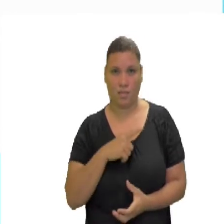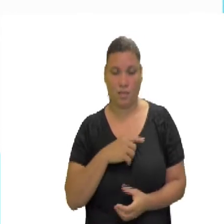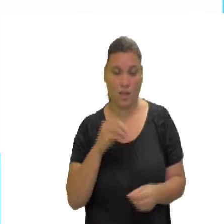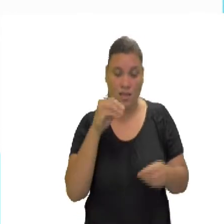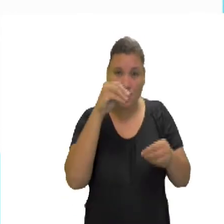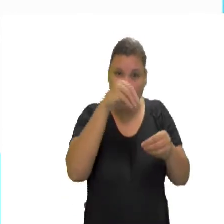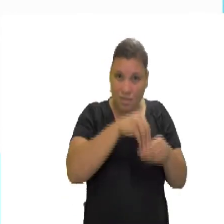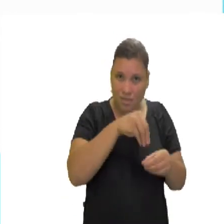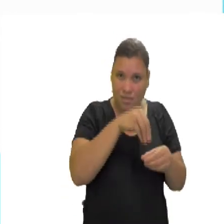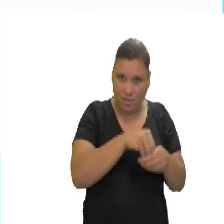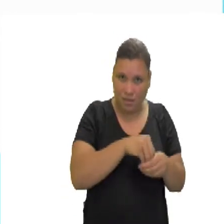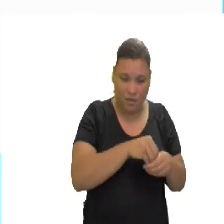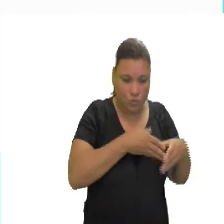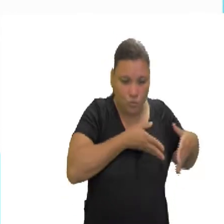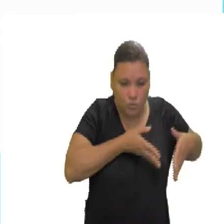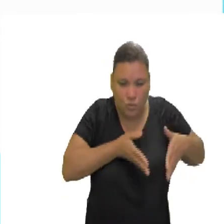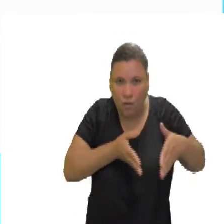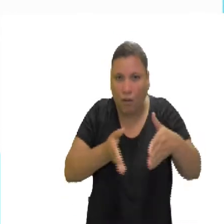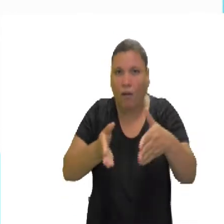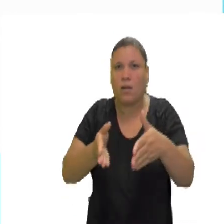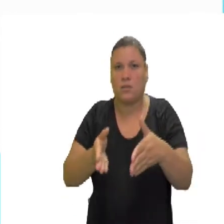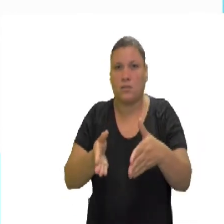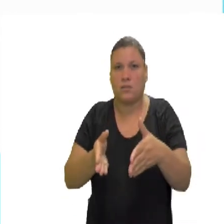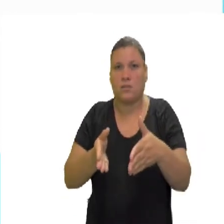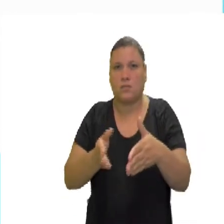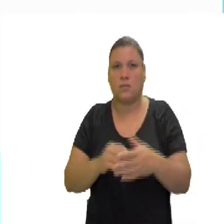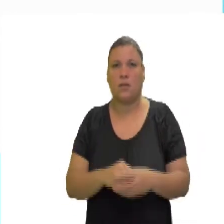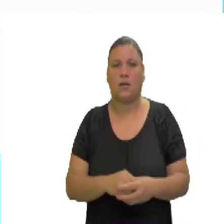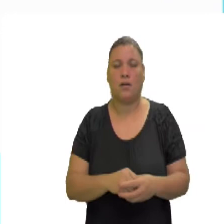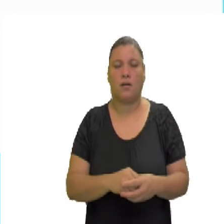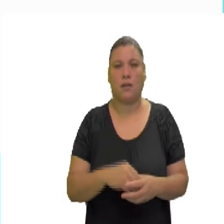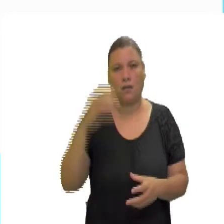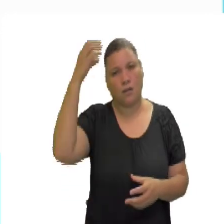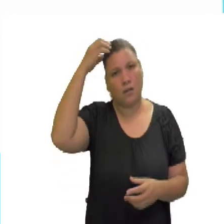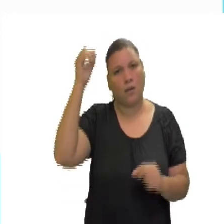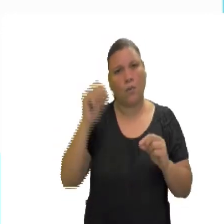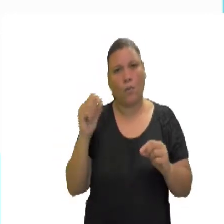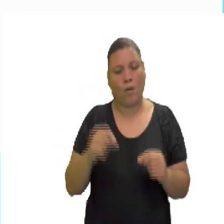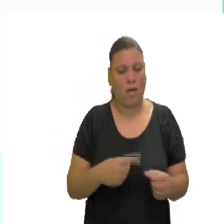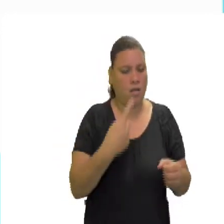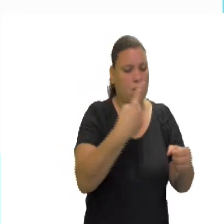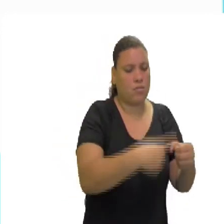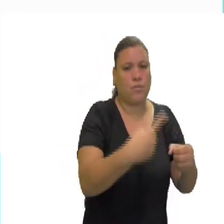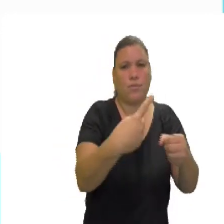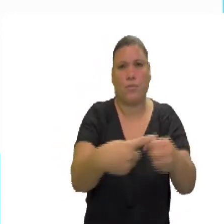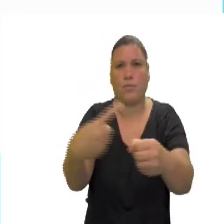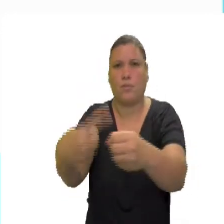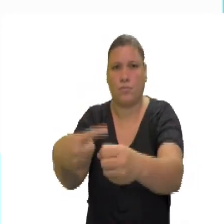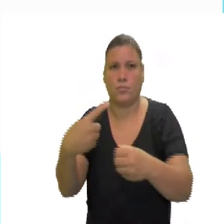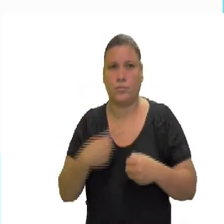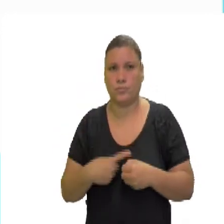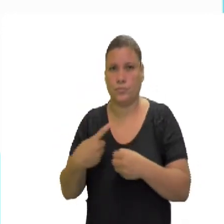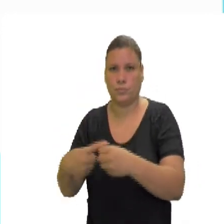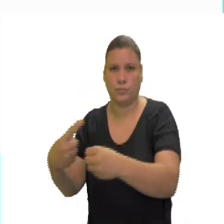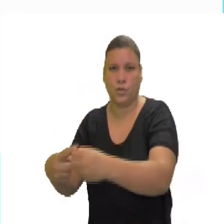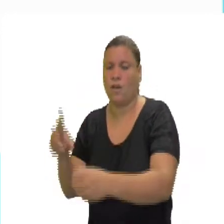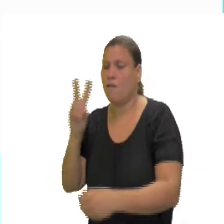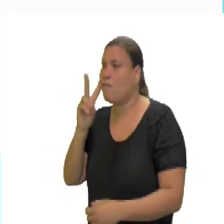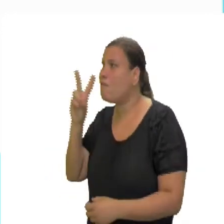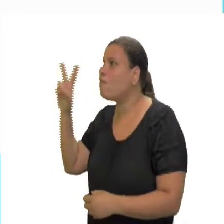Então, começou essa estrada, passa por várias cidades. Olha lá, Mariana, passa por Ouro